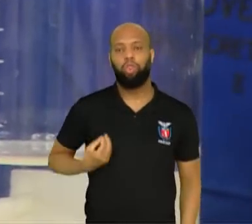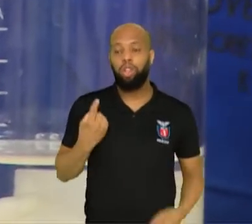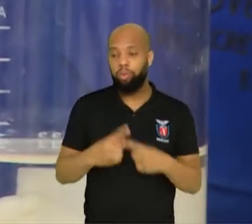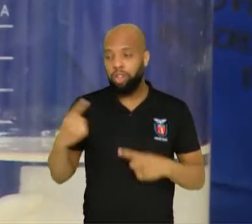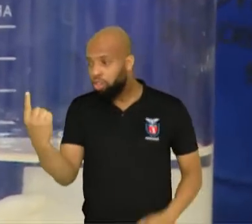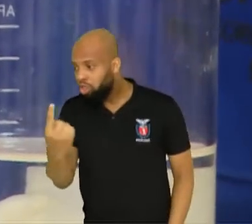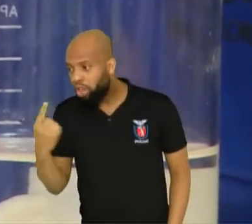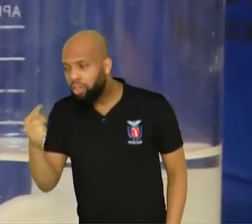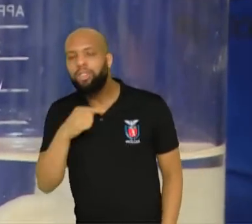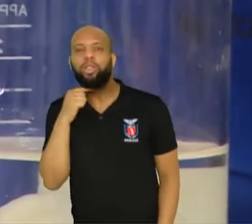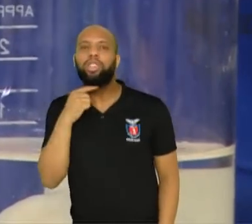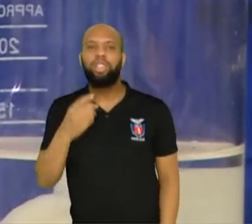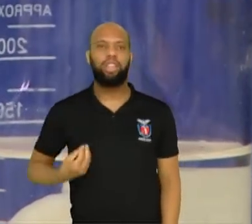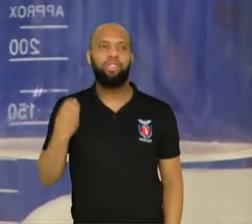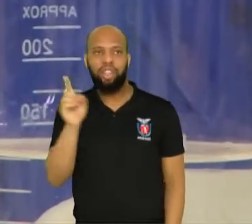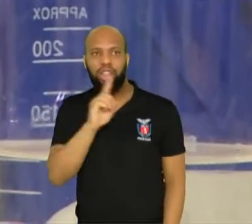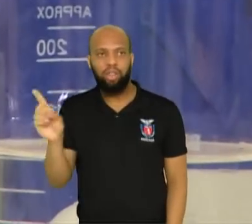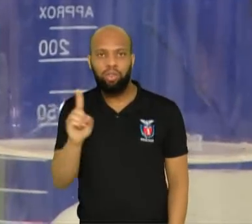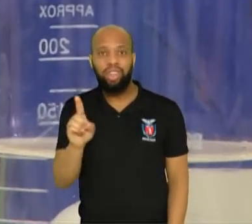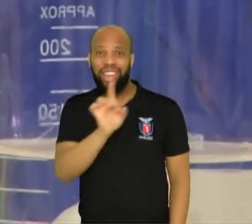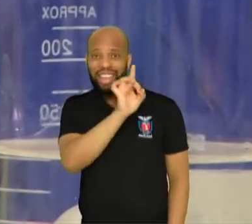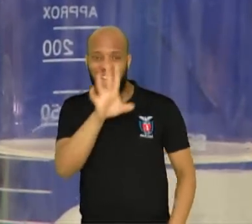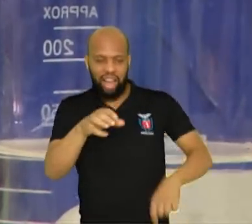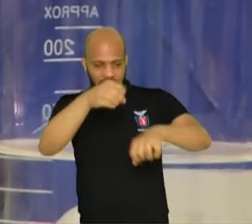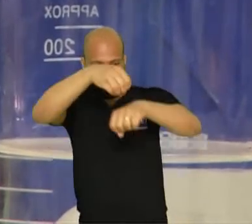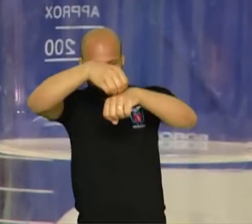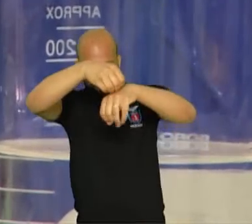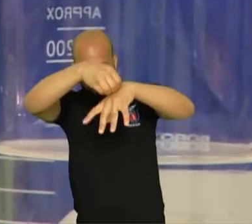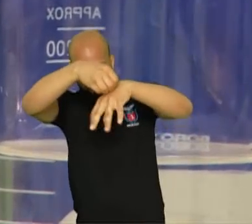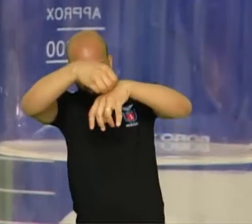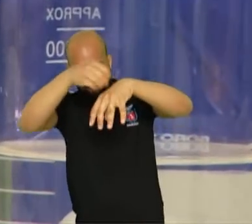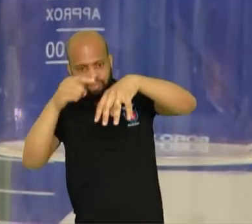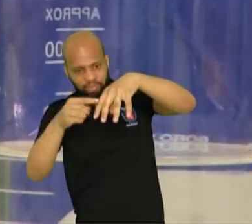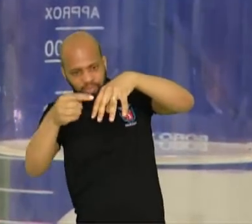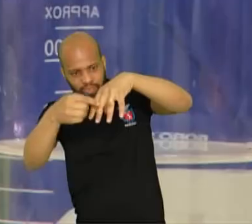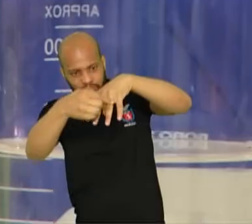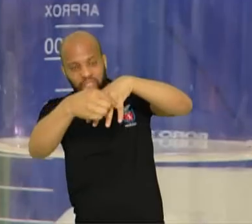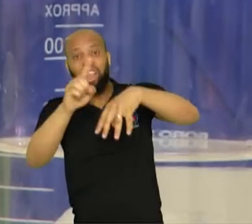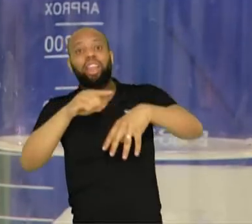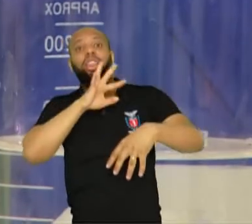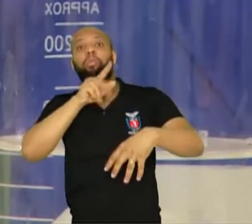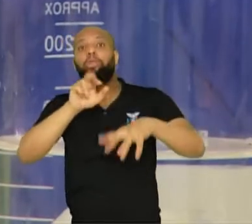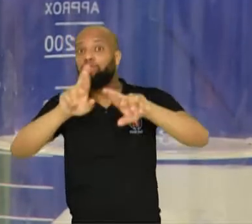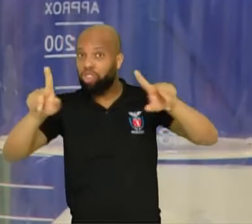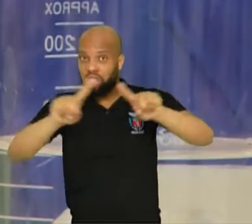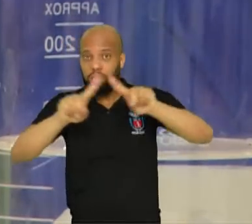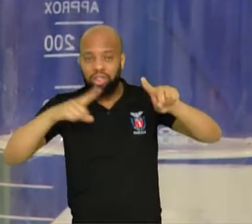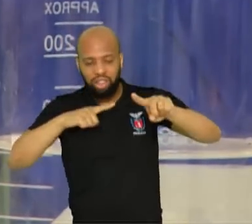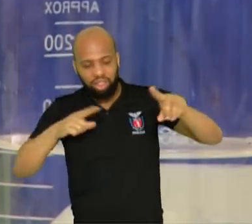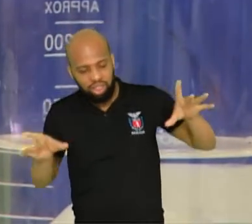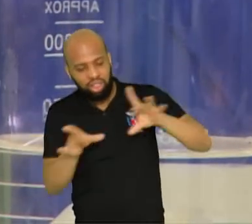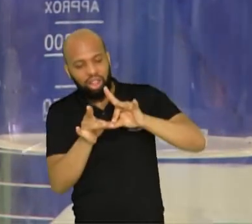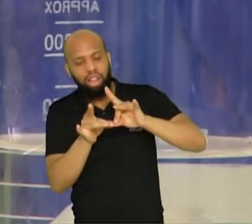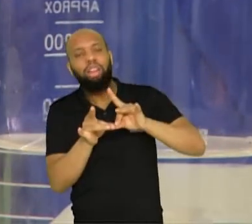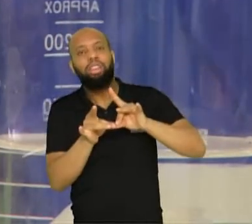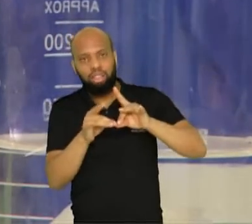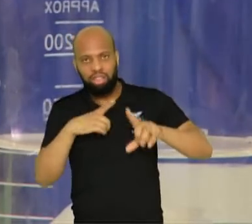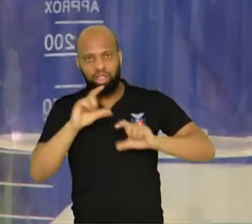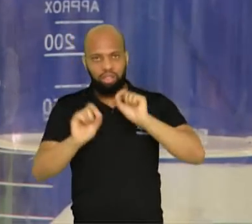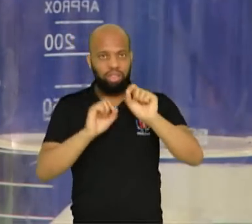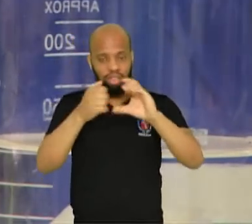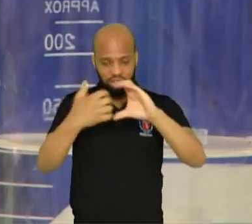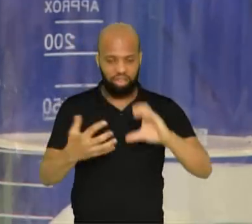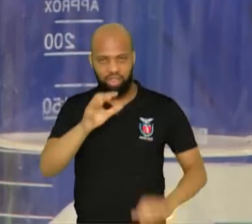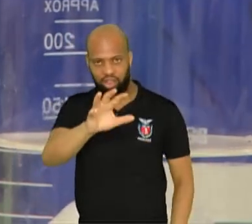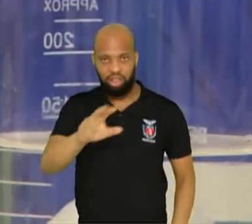não conseguem. Então eles têm que se unir, cada um vai ter uma tarefa ali no corpo total do organismo, mas eles têm essa